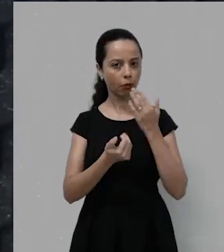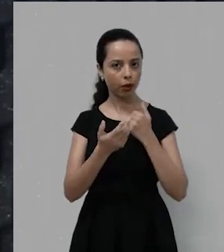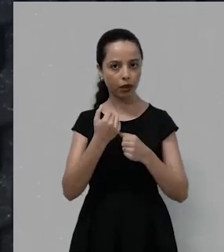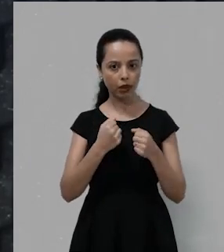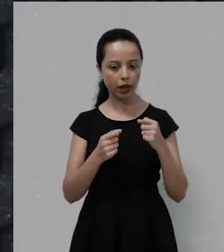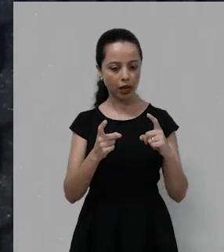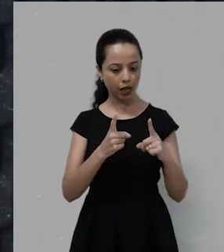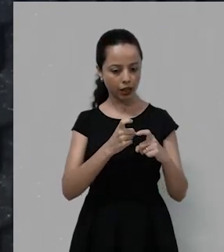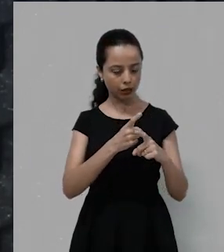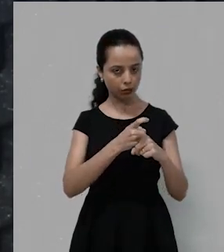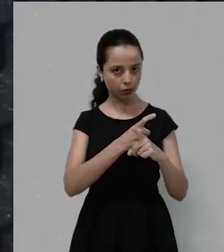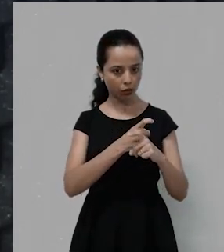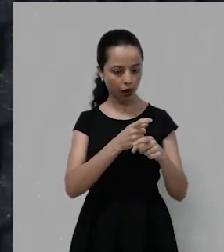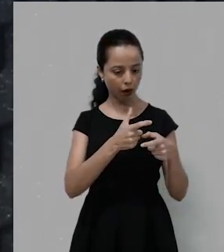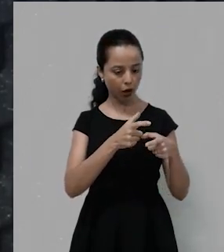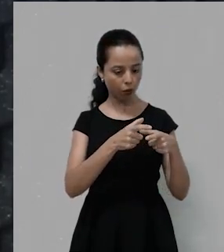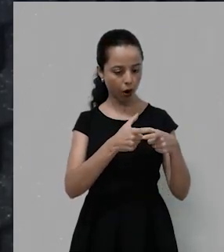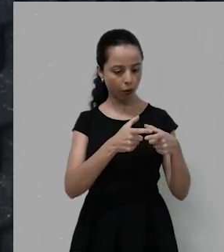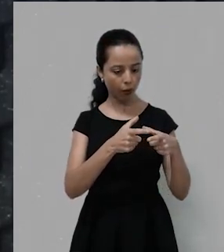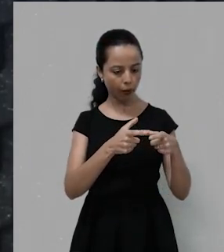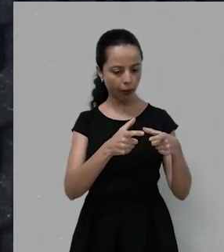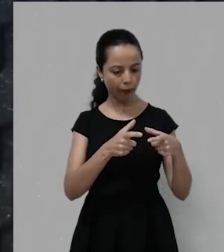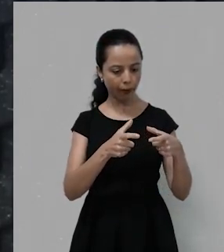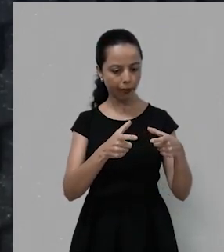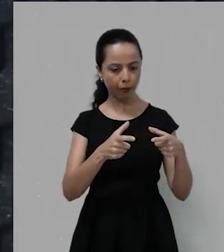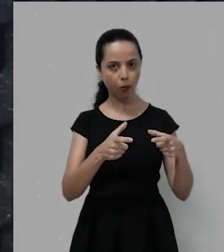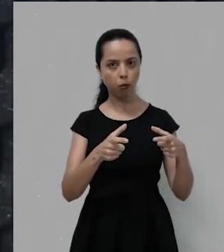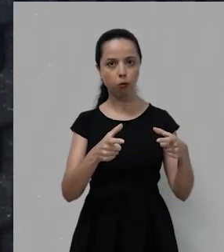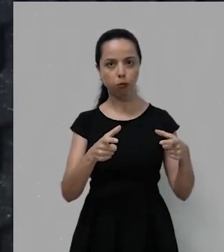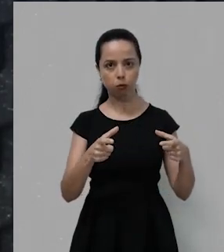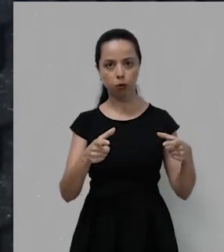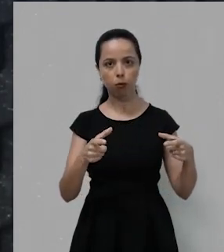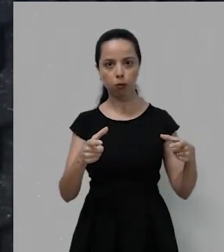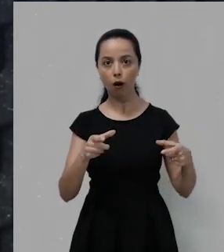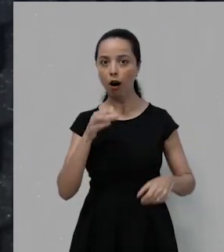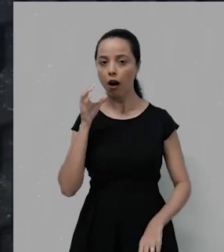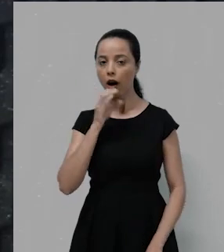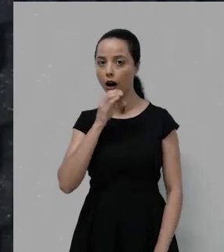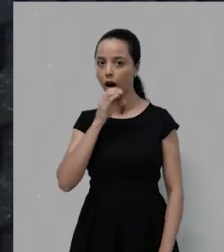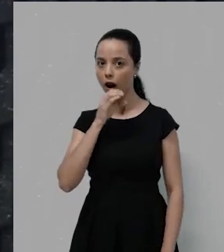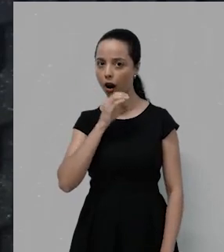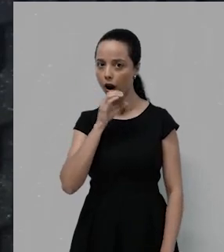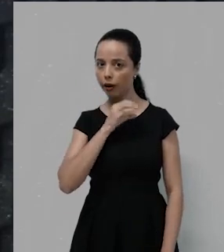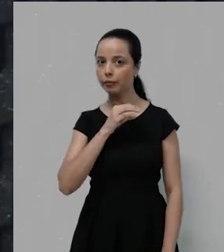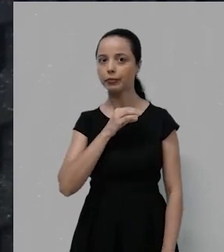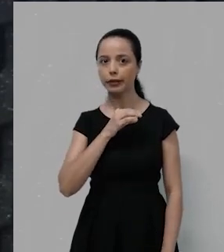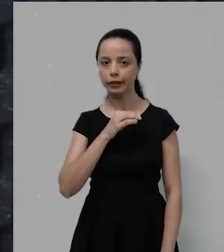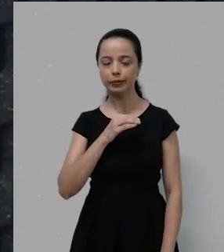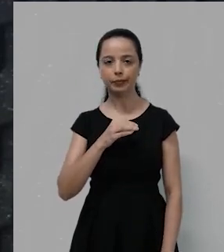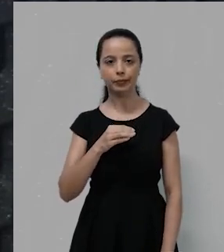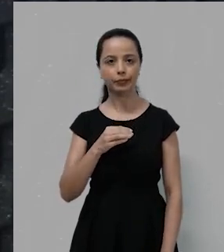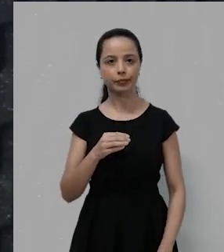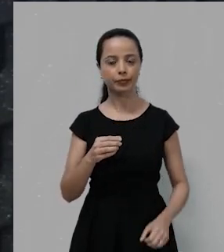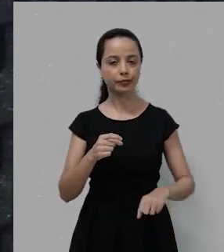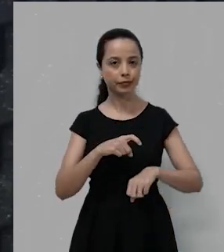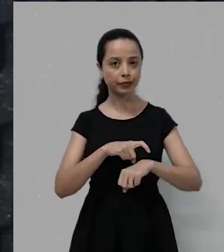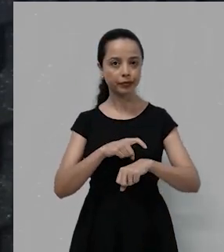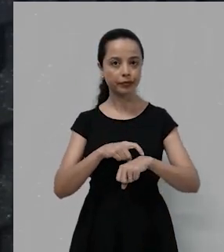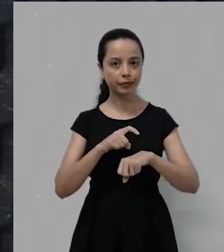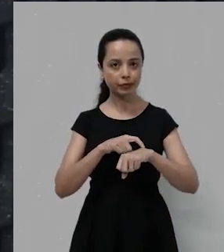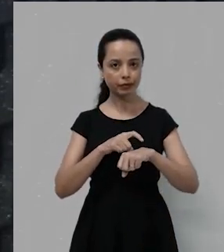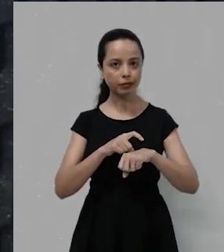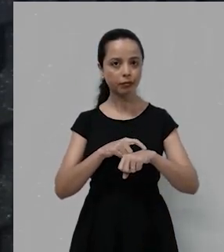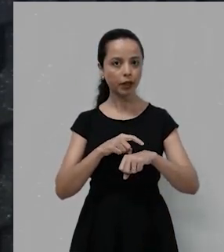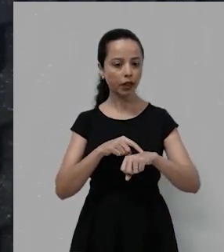vão começar a entrar em multiplicação, né? Em multiplicação muito rápido, um espaço de tempo muito